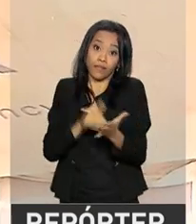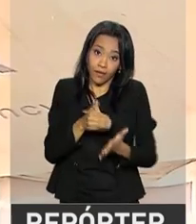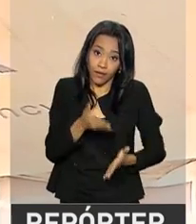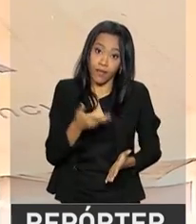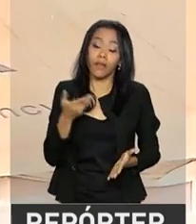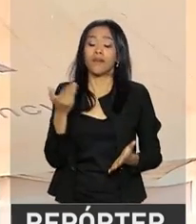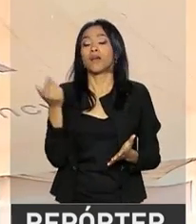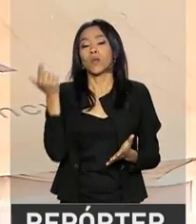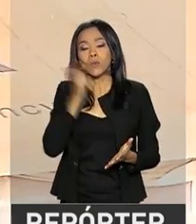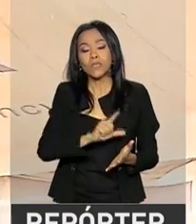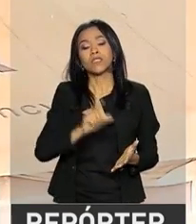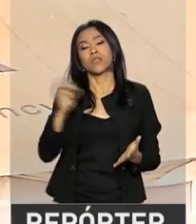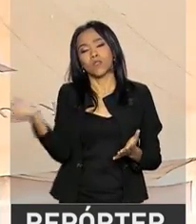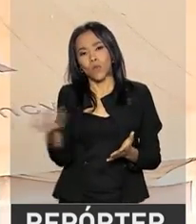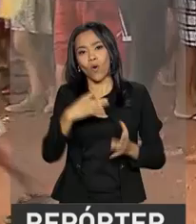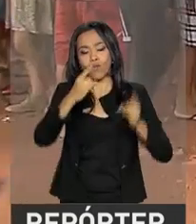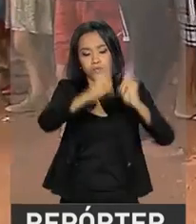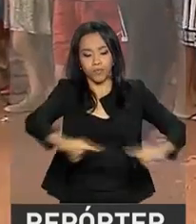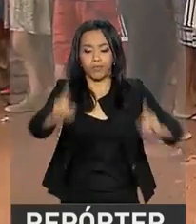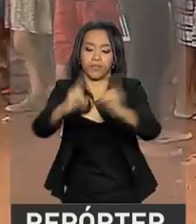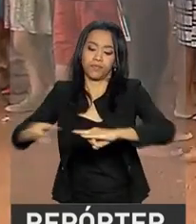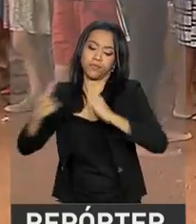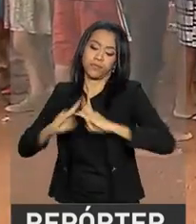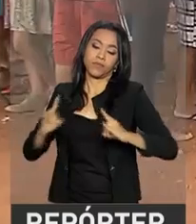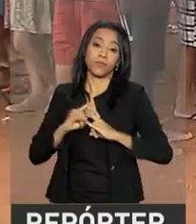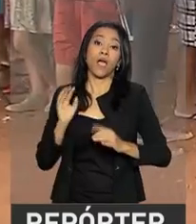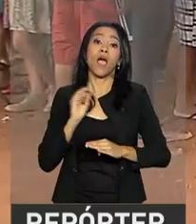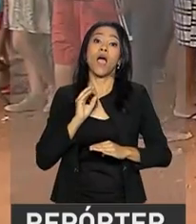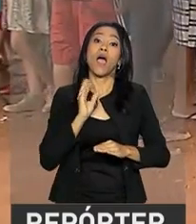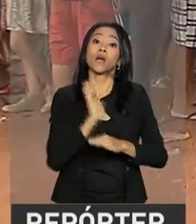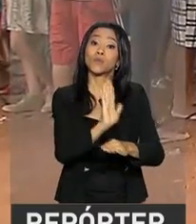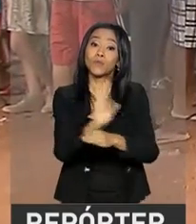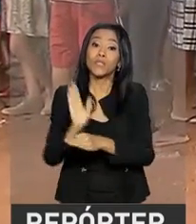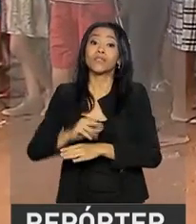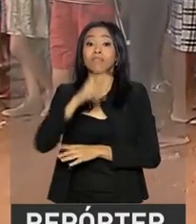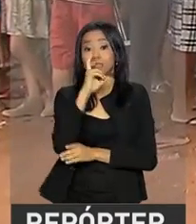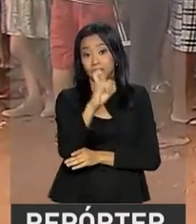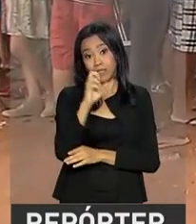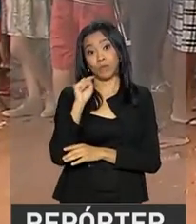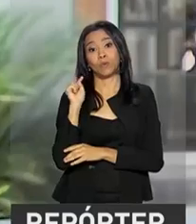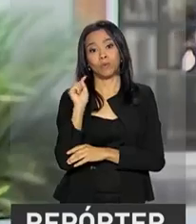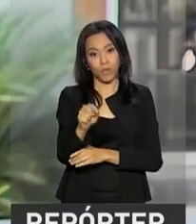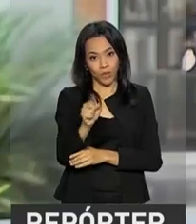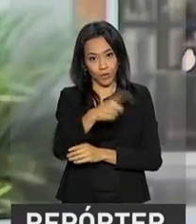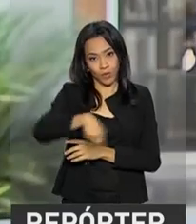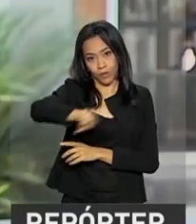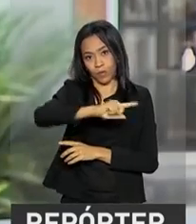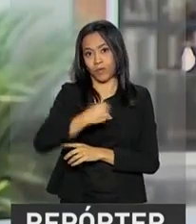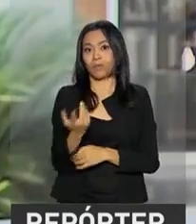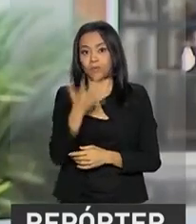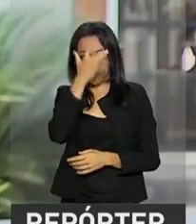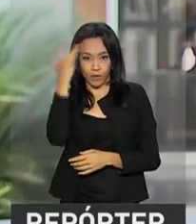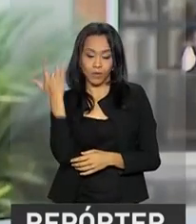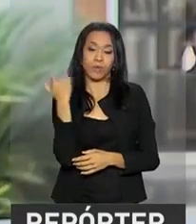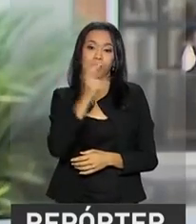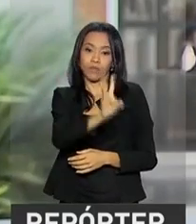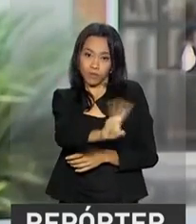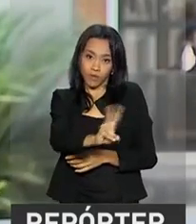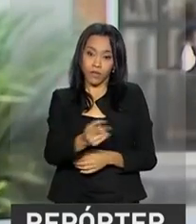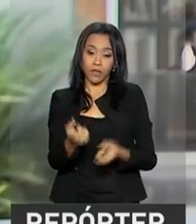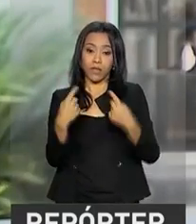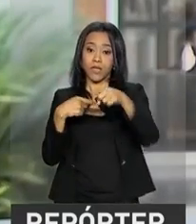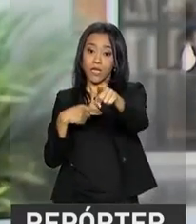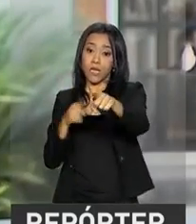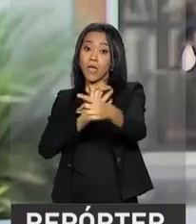haja 9 abrigos em Boa Vista, acolhendo 5 mil venezuelanos. A função do abrigo é o seguinte,